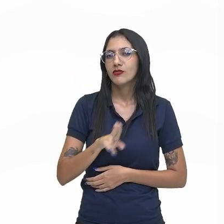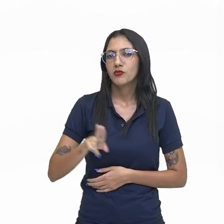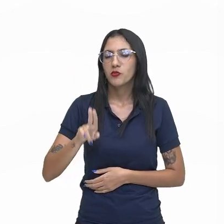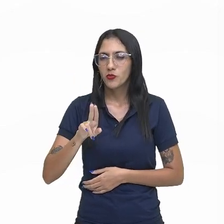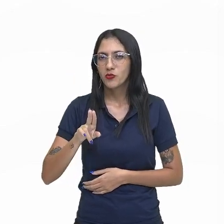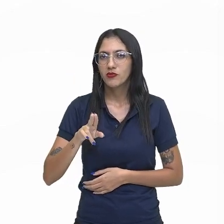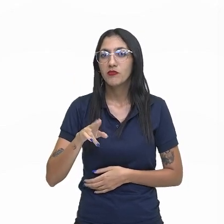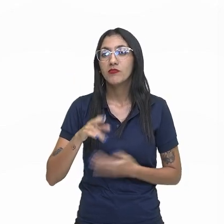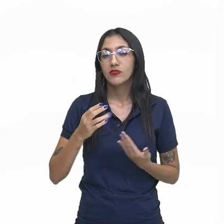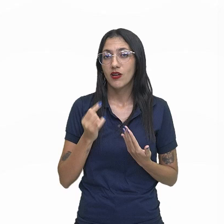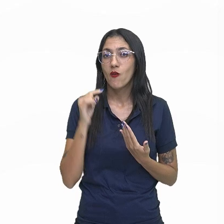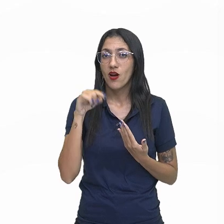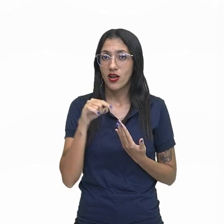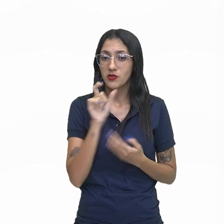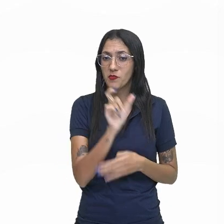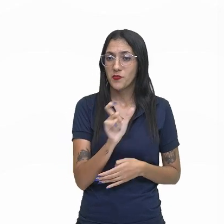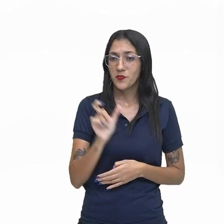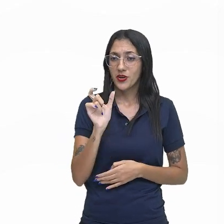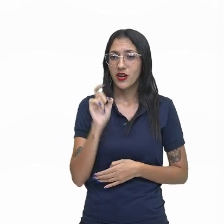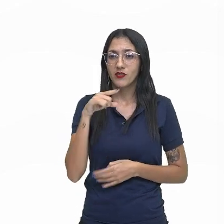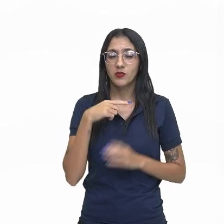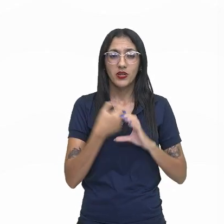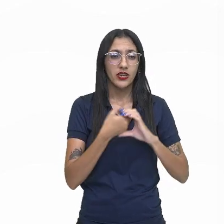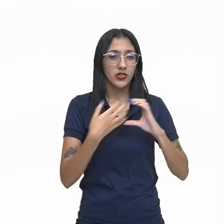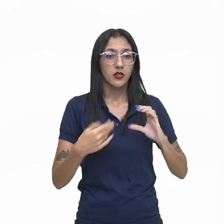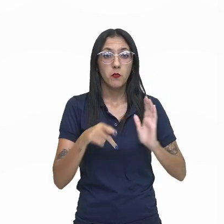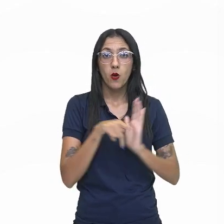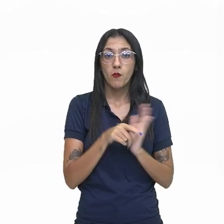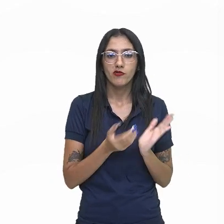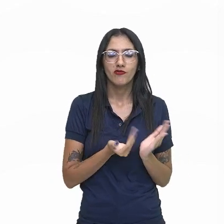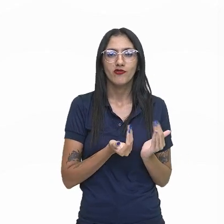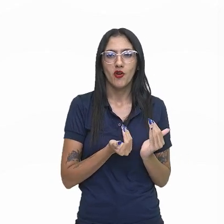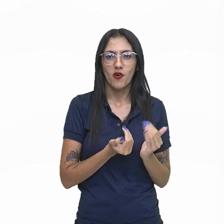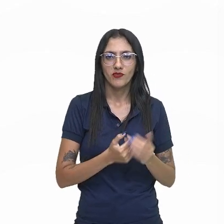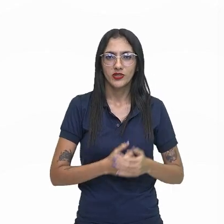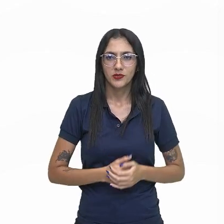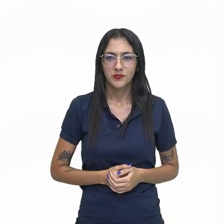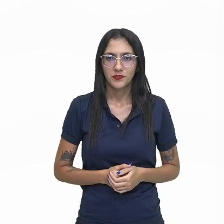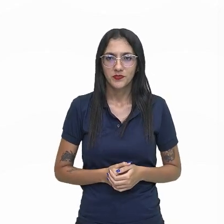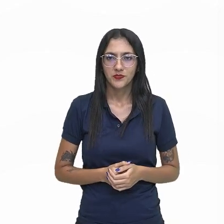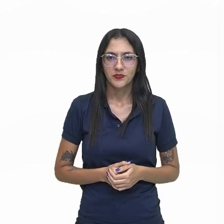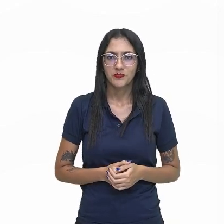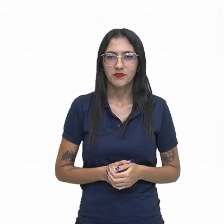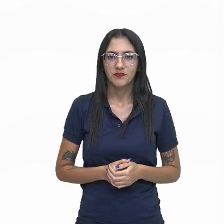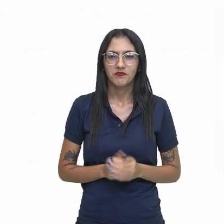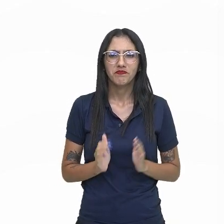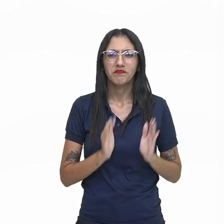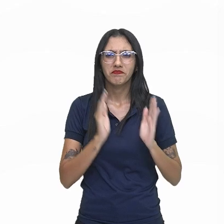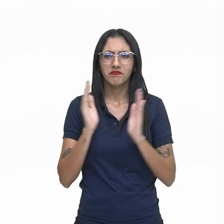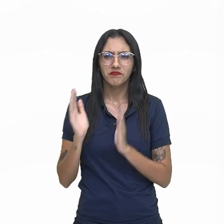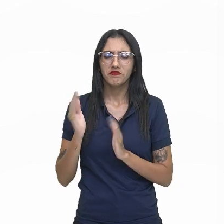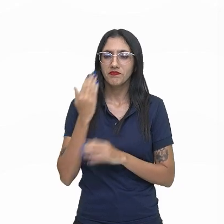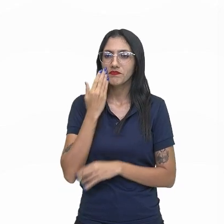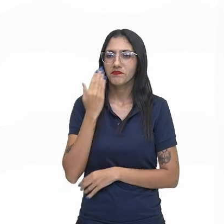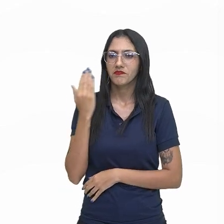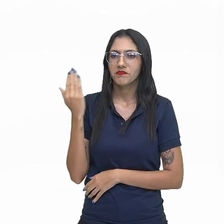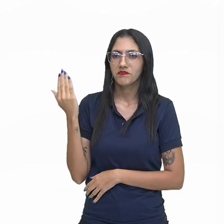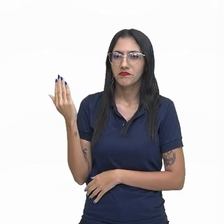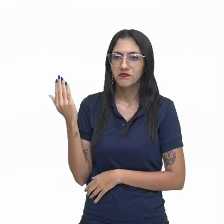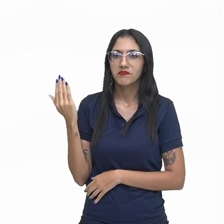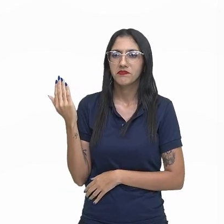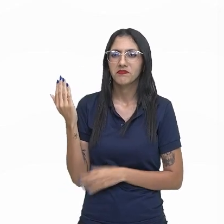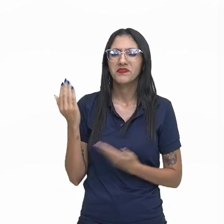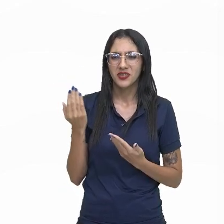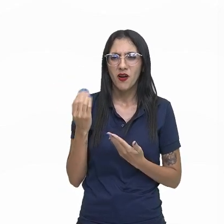marca específica, né, da faixa etária mais jovem. Por mim, ele está cancelado, né? Não teve a onda aí